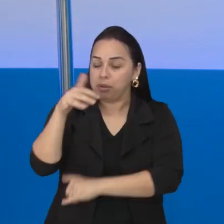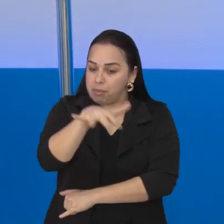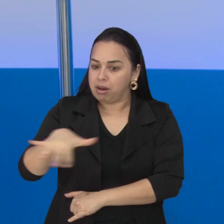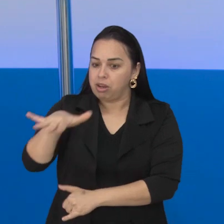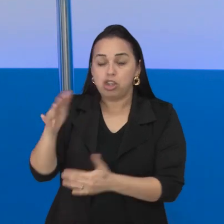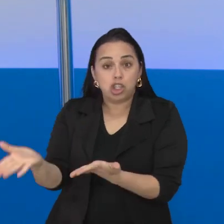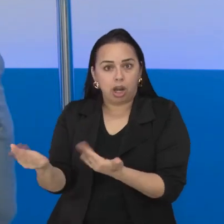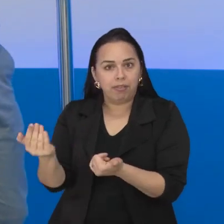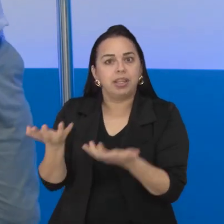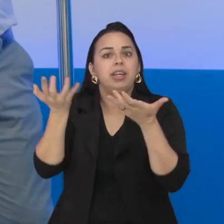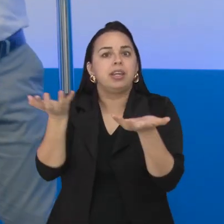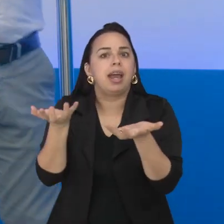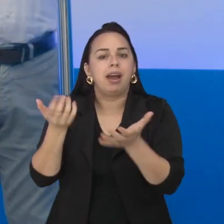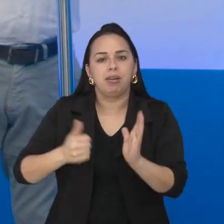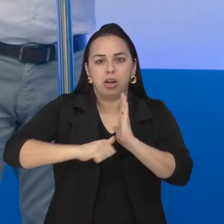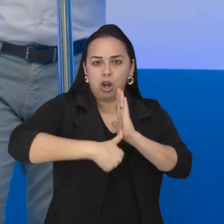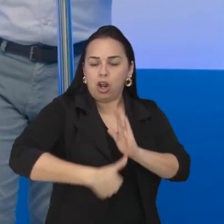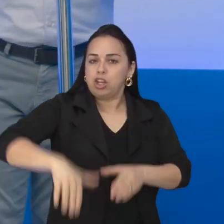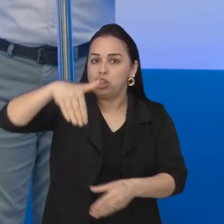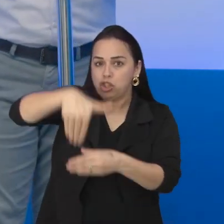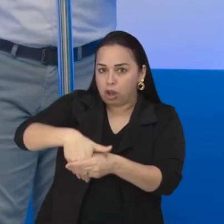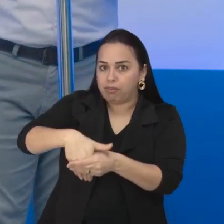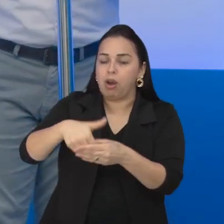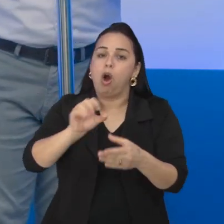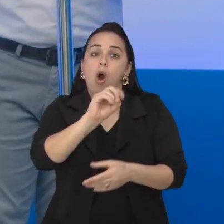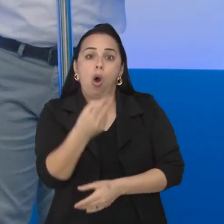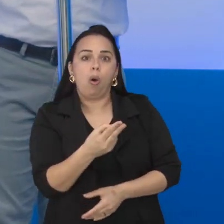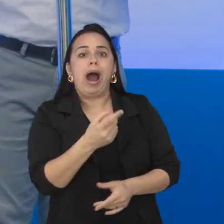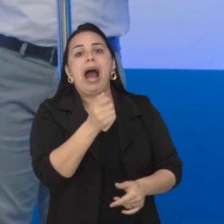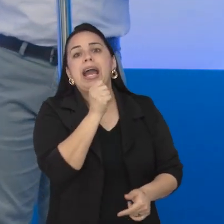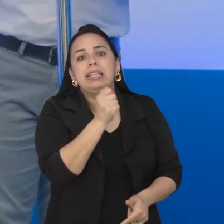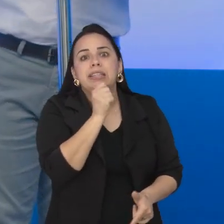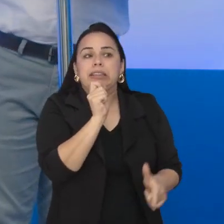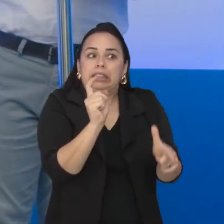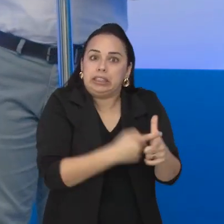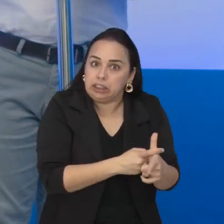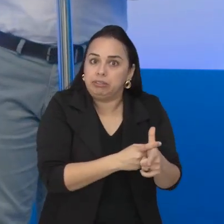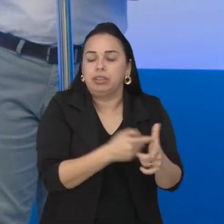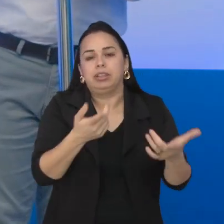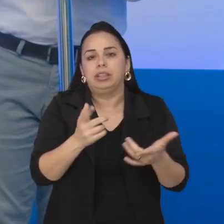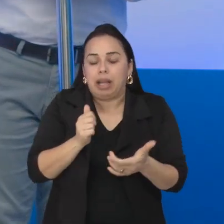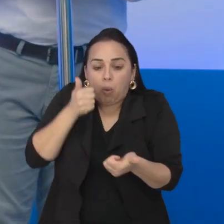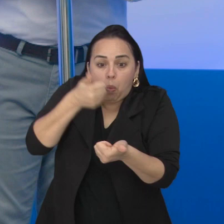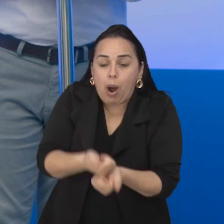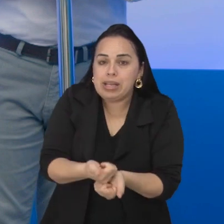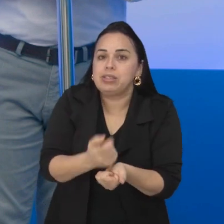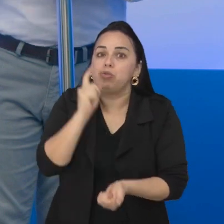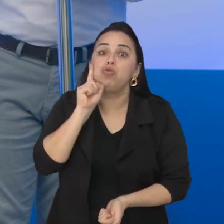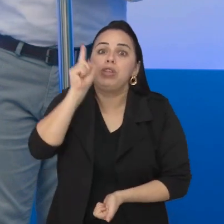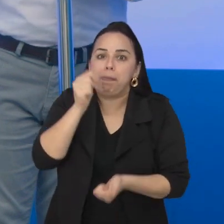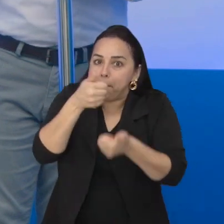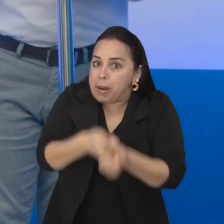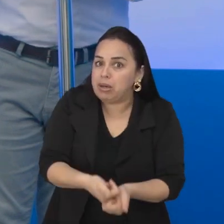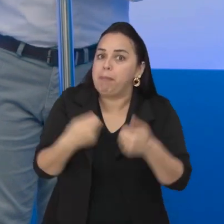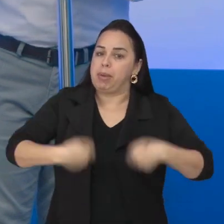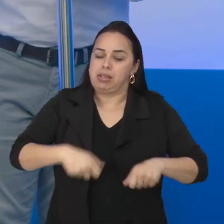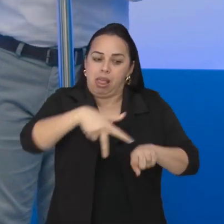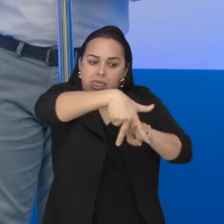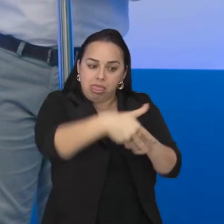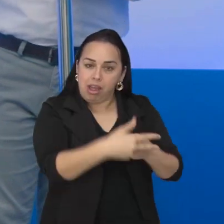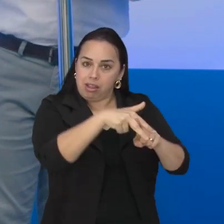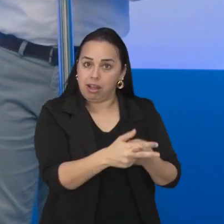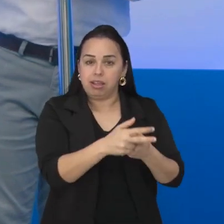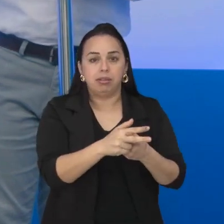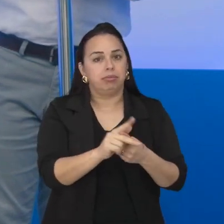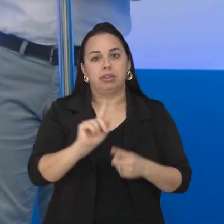jovens que querem tirar o primeiro título ou para quem está com pendências eleitorais. Está aproximando a data limite, hein? Quem não resolver a situação não